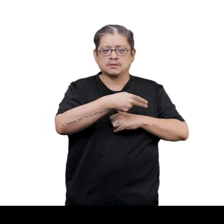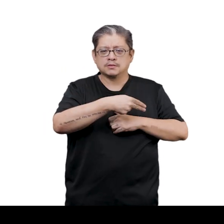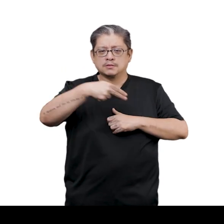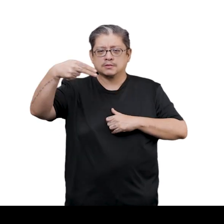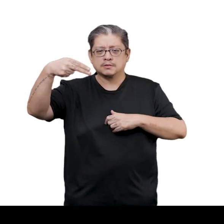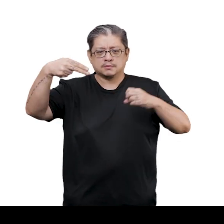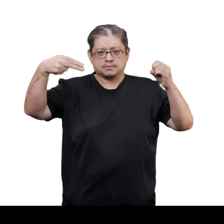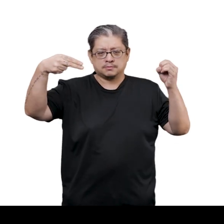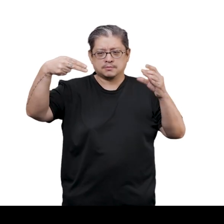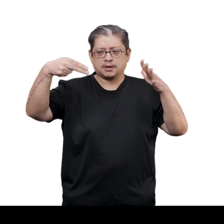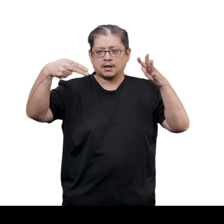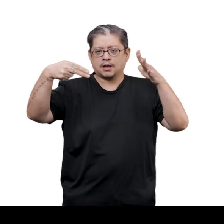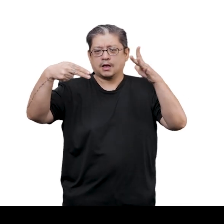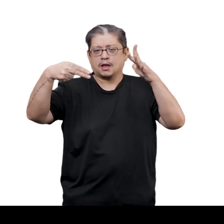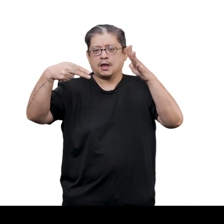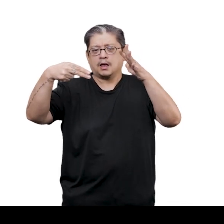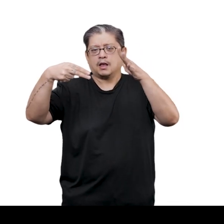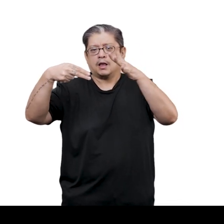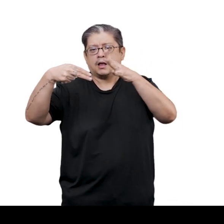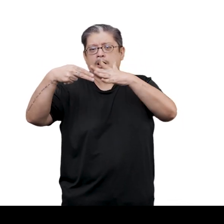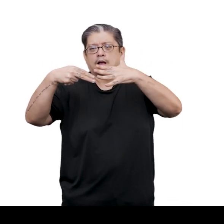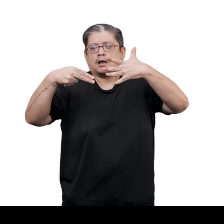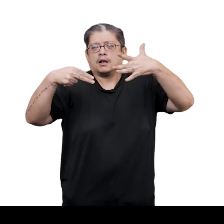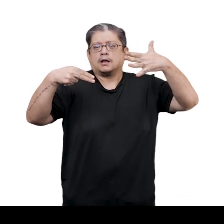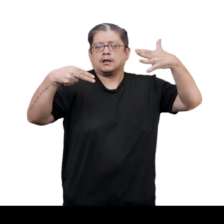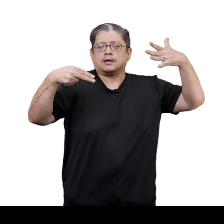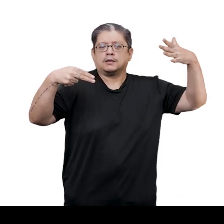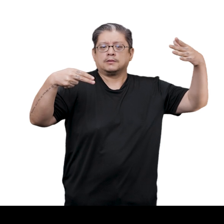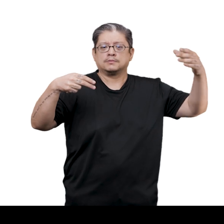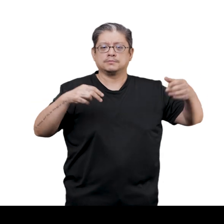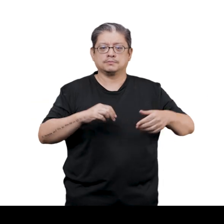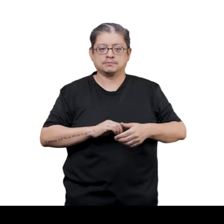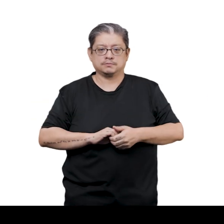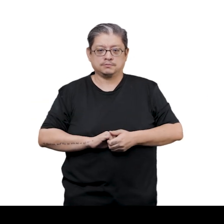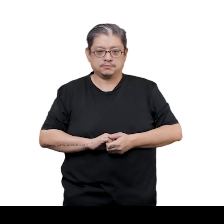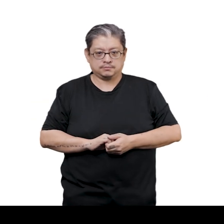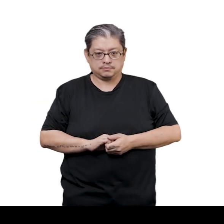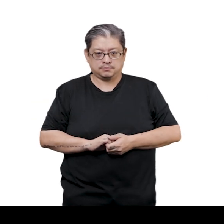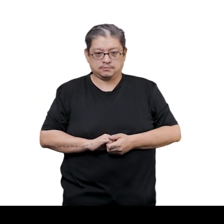ter um leve brilho, como se refletisse luz artificial.